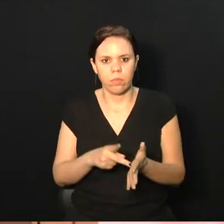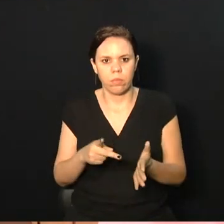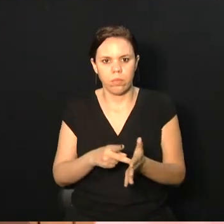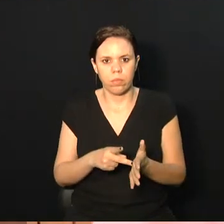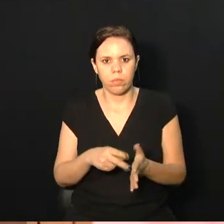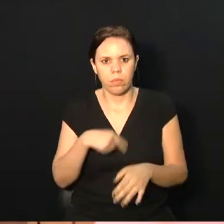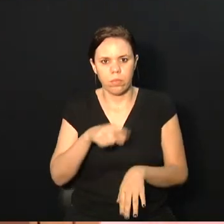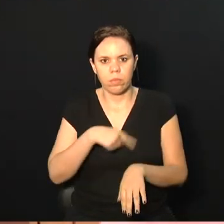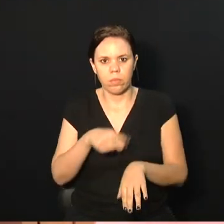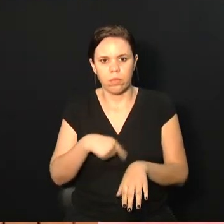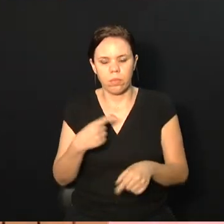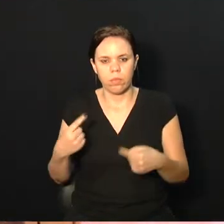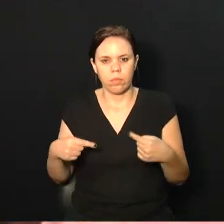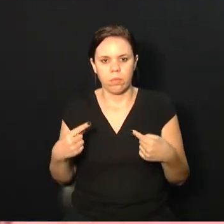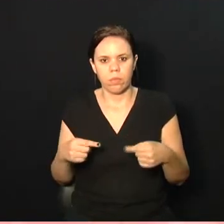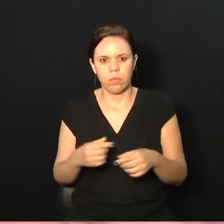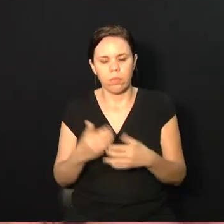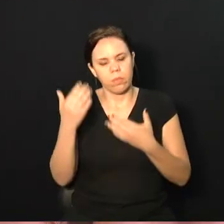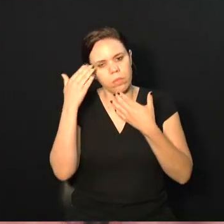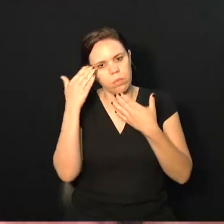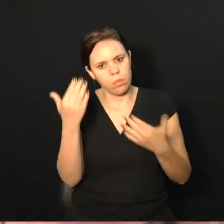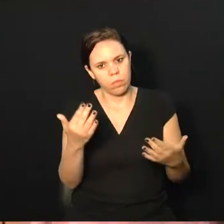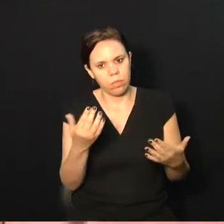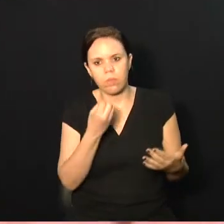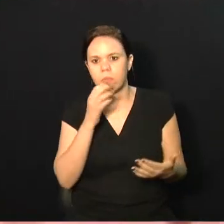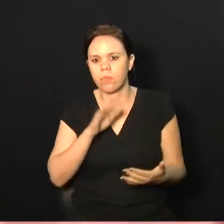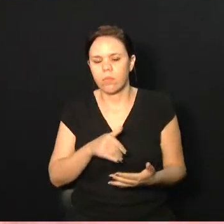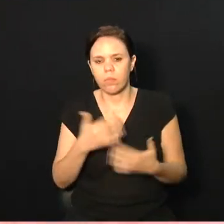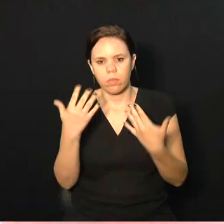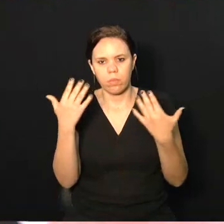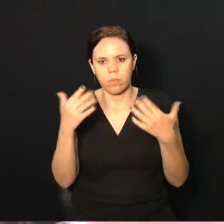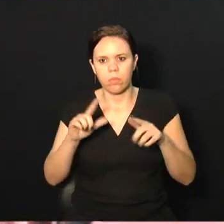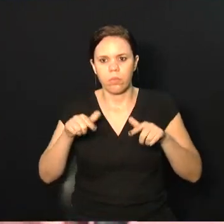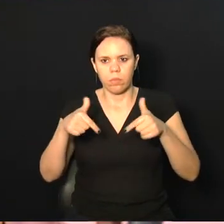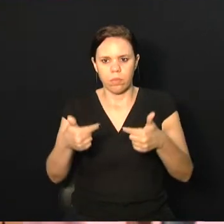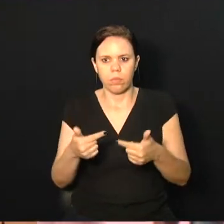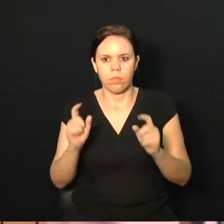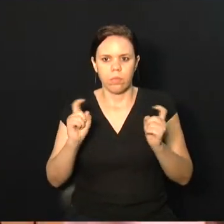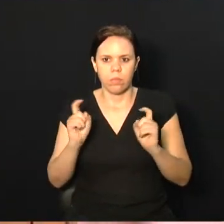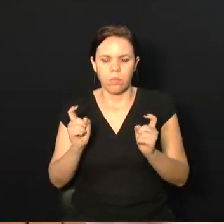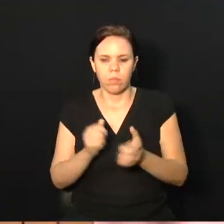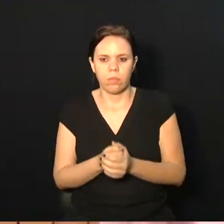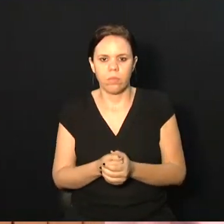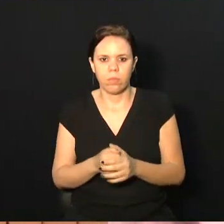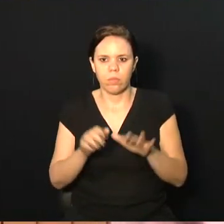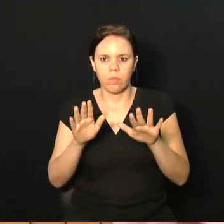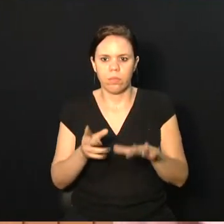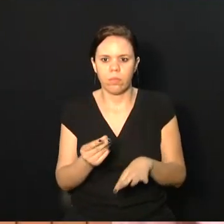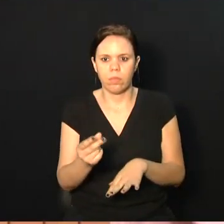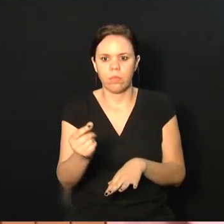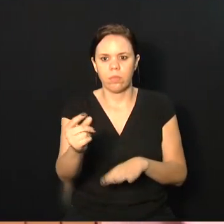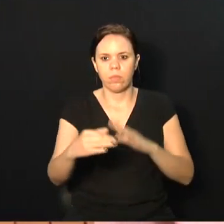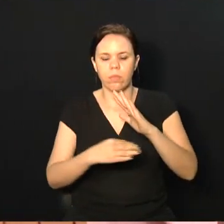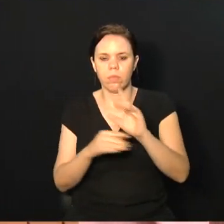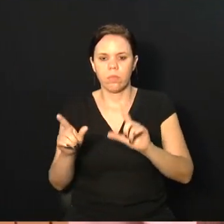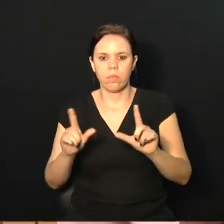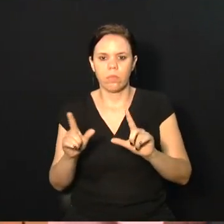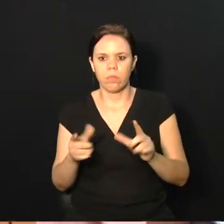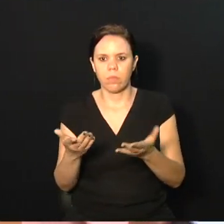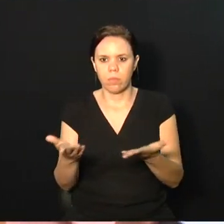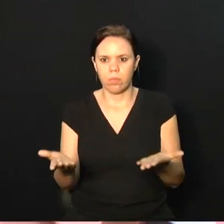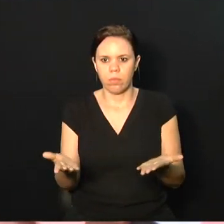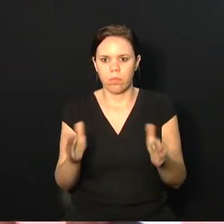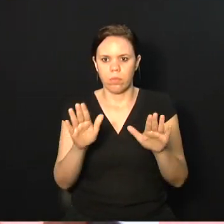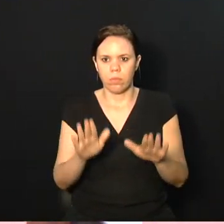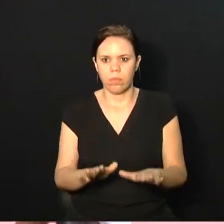ficaríamos horas aqui debatendo. Certo, muito obrigado, boa tarde, parabéns pela iniciativa, pela reunião. E a gente continua aqui na TV Câmara e você não